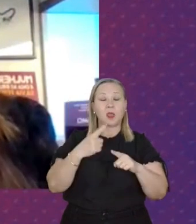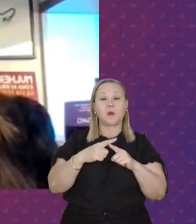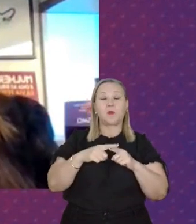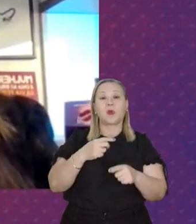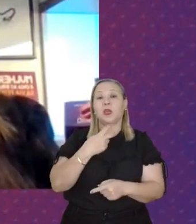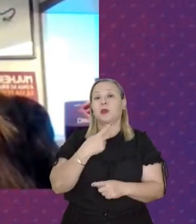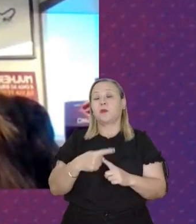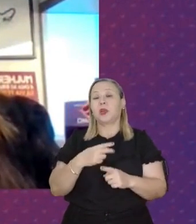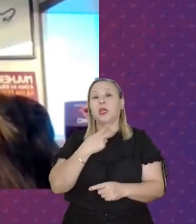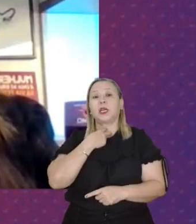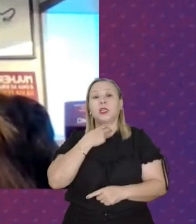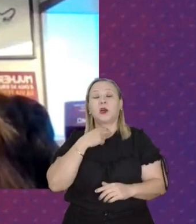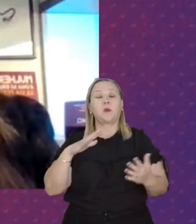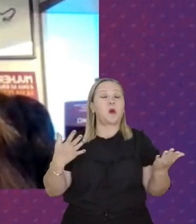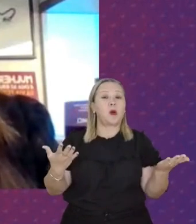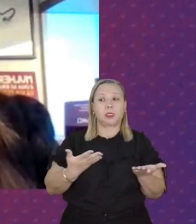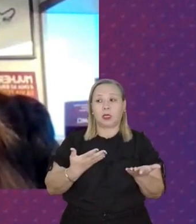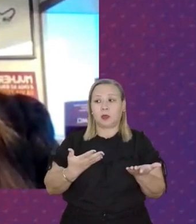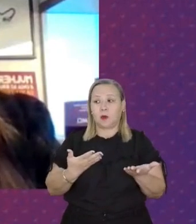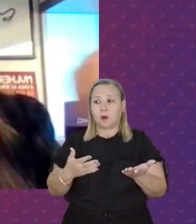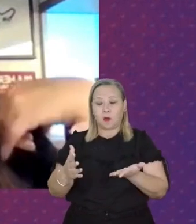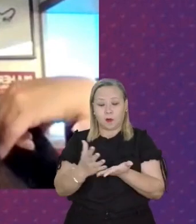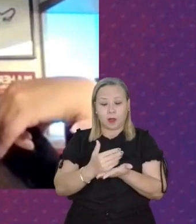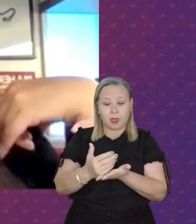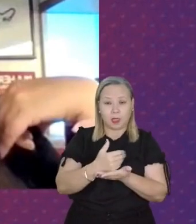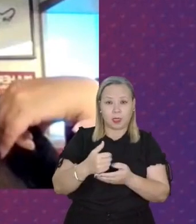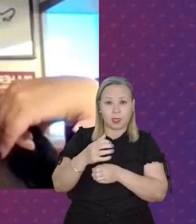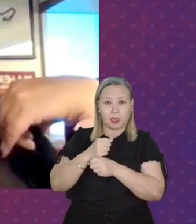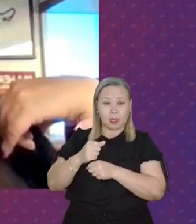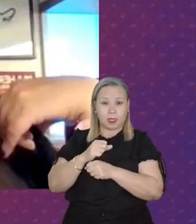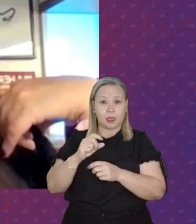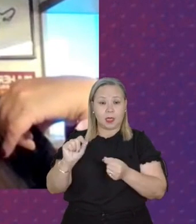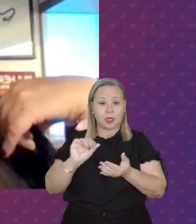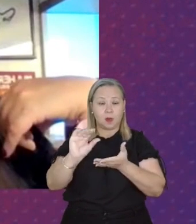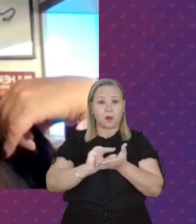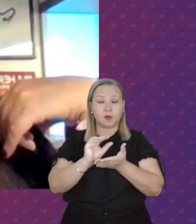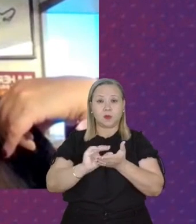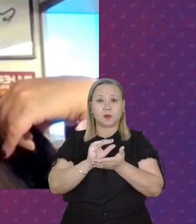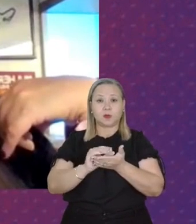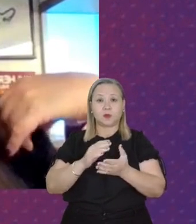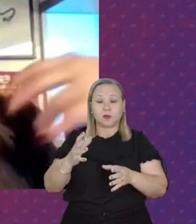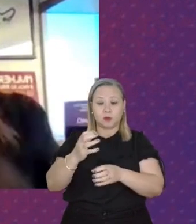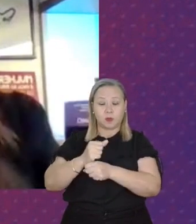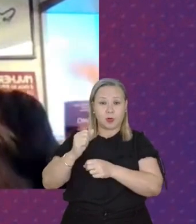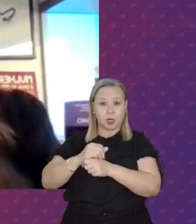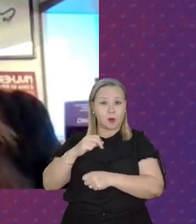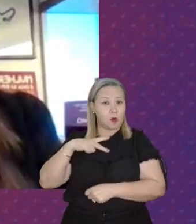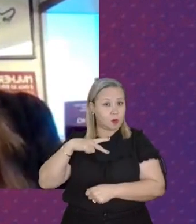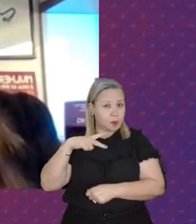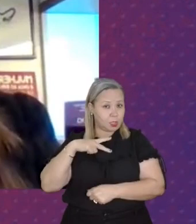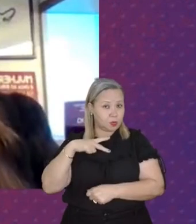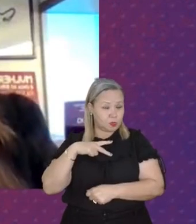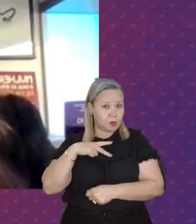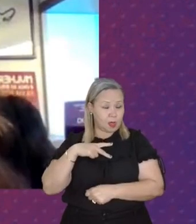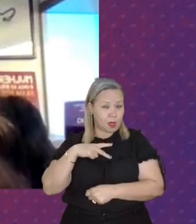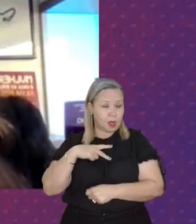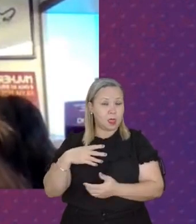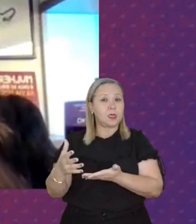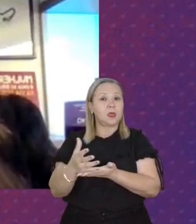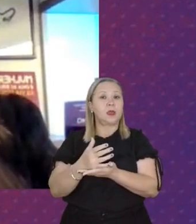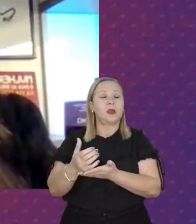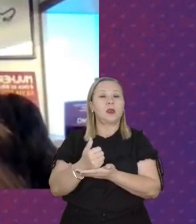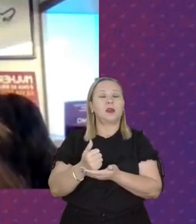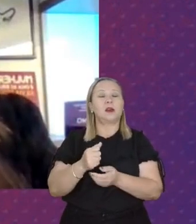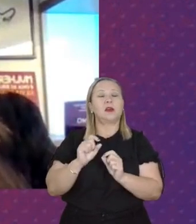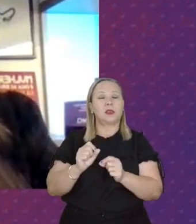podem agora arrecadar recursos na sua conta pessoal. A única forma de arrecadar recursos previamente, né, ao período oficial